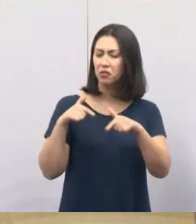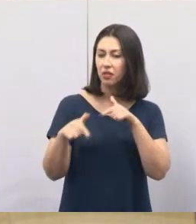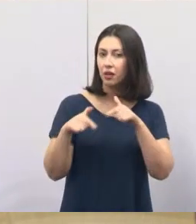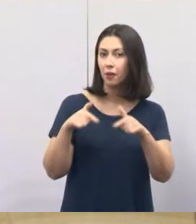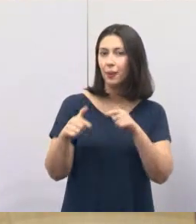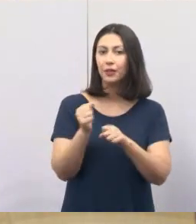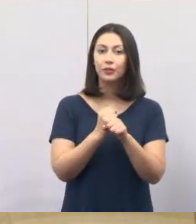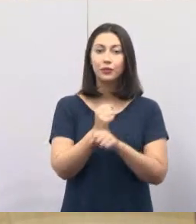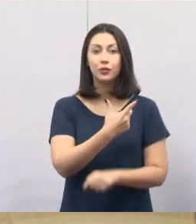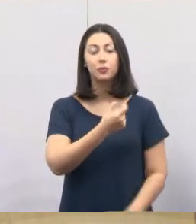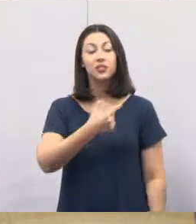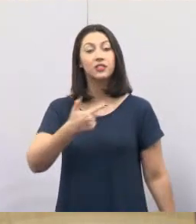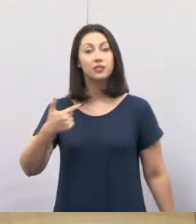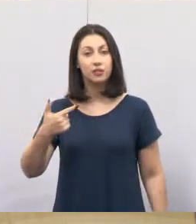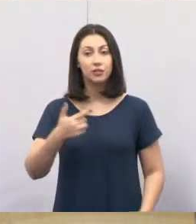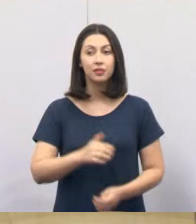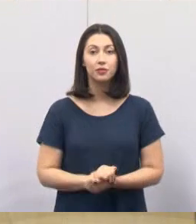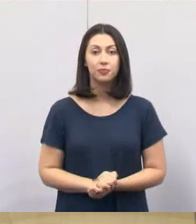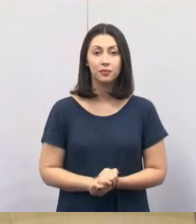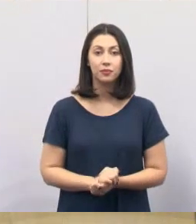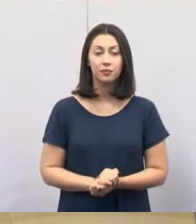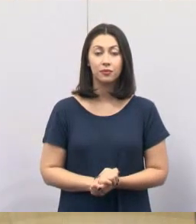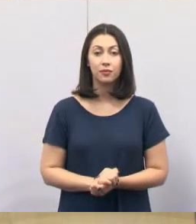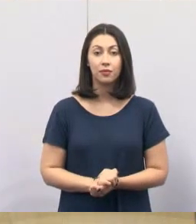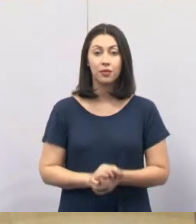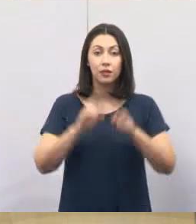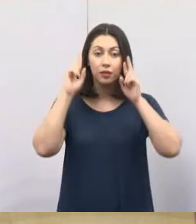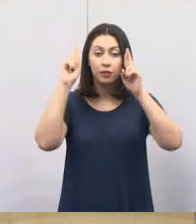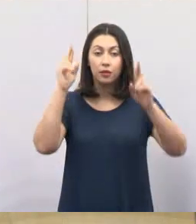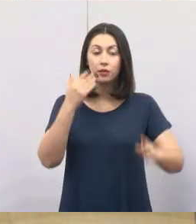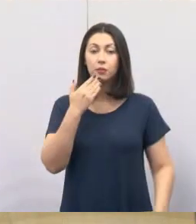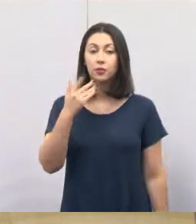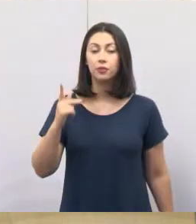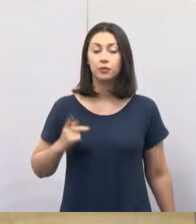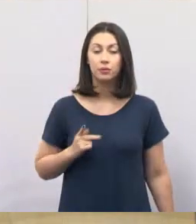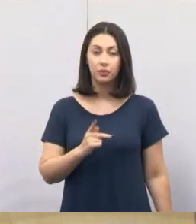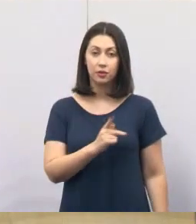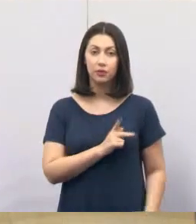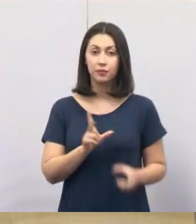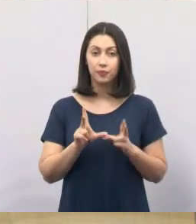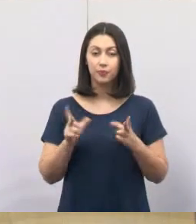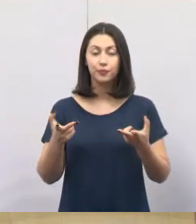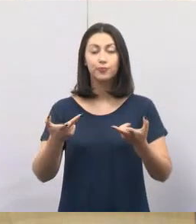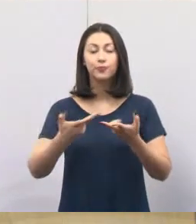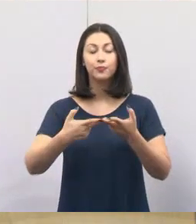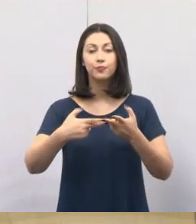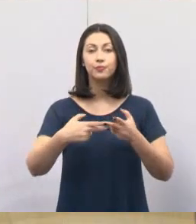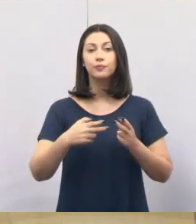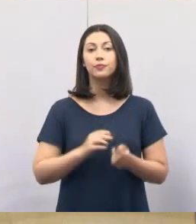ano 2022. Feito esse registro, respeitosamente requeremos a presidente dessa casa